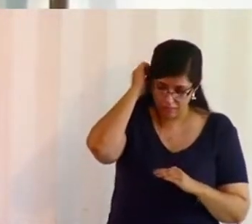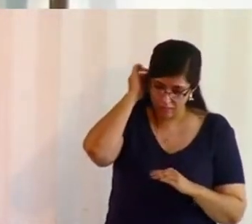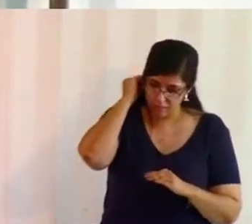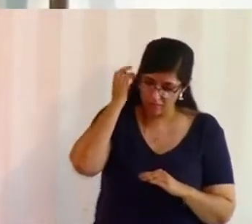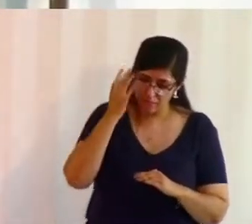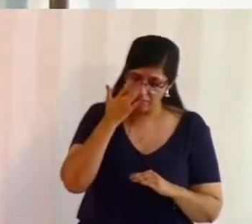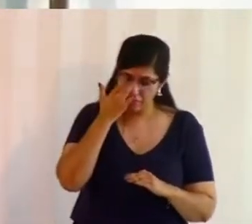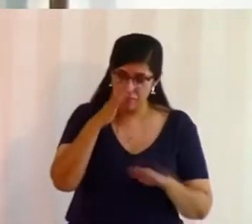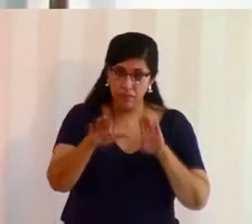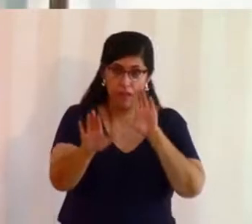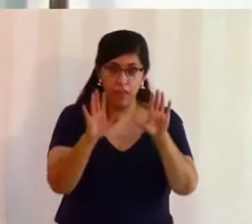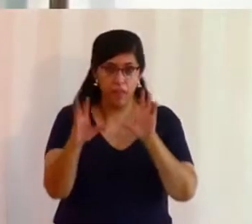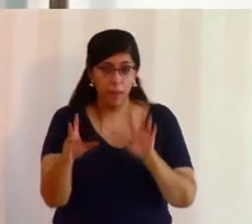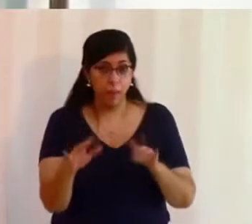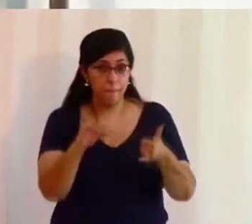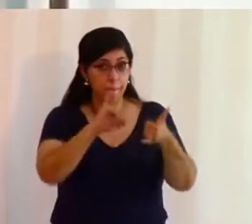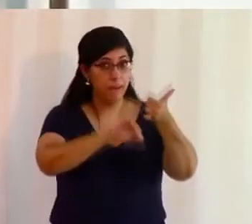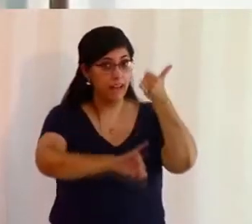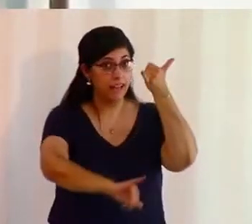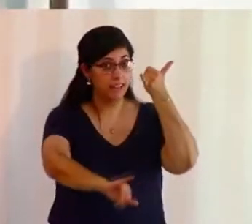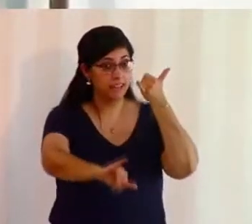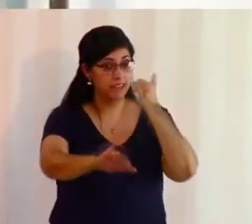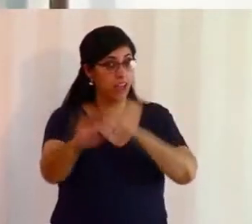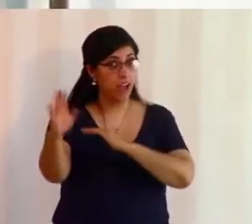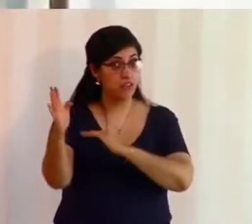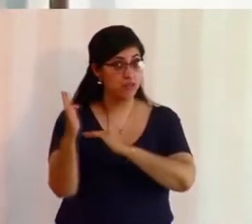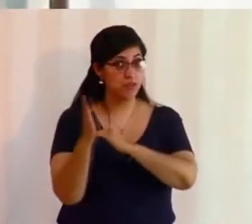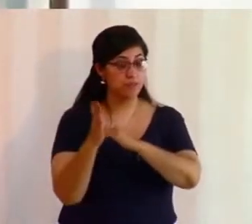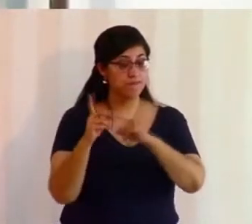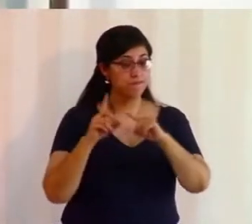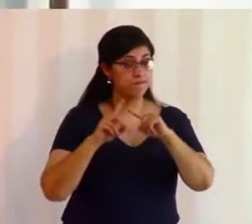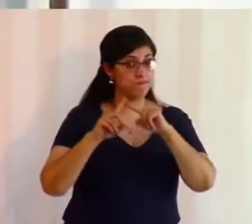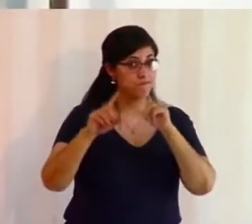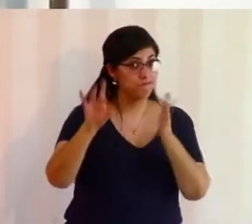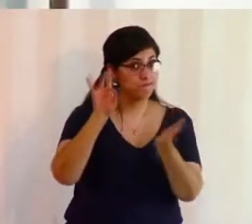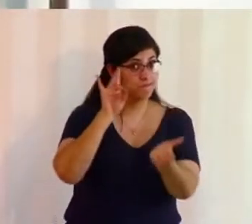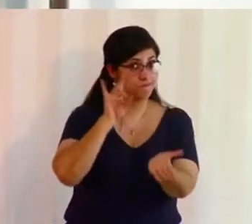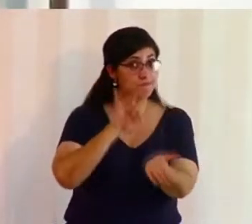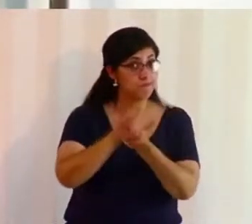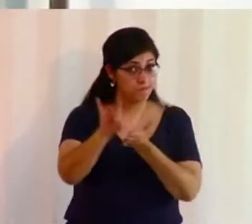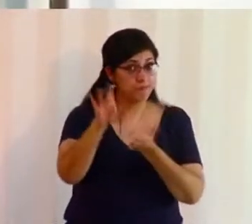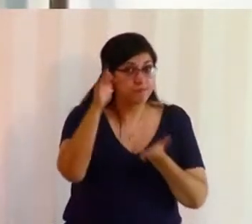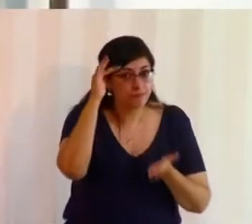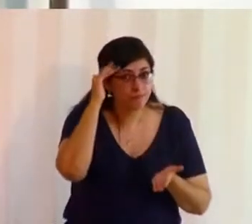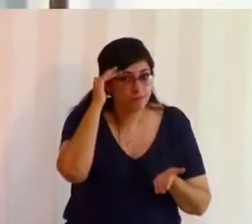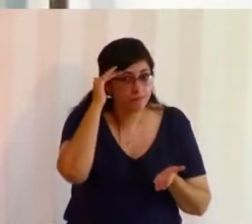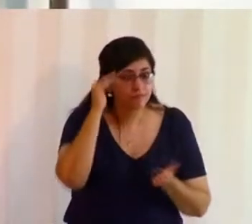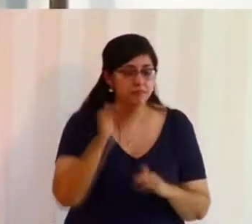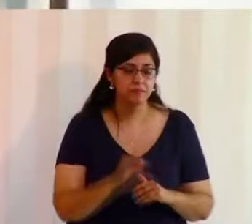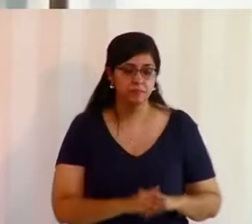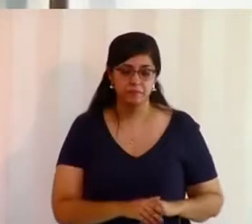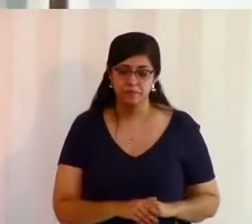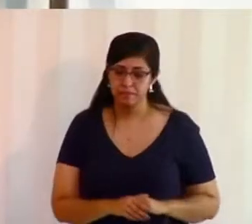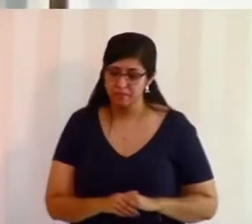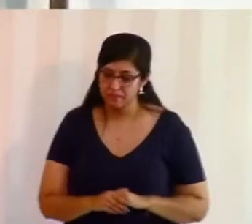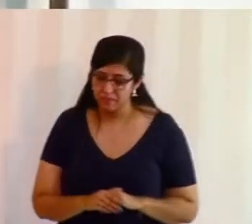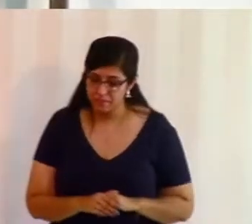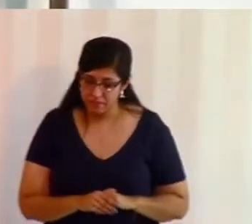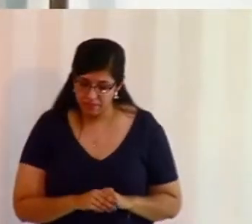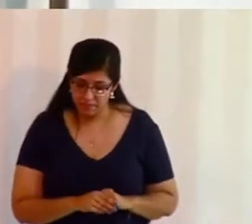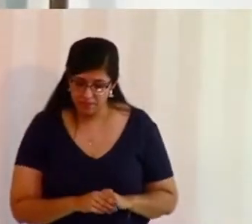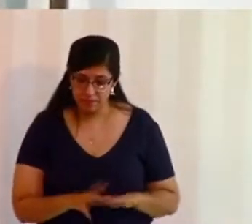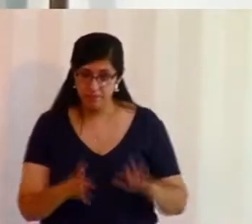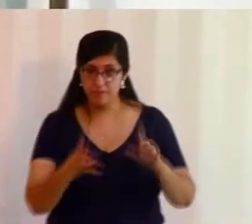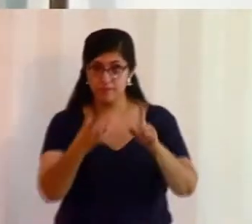estão do nosso lado, mas estão jogando no time do adversário, e nós precisamos de discernimento espiritual. Mas também, em 4º